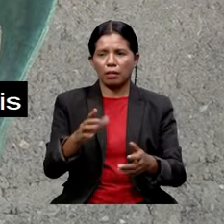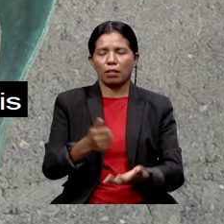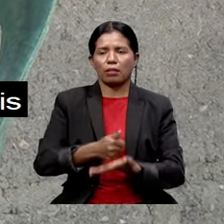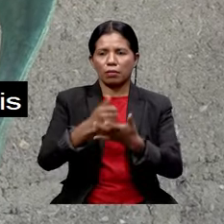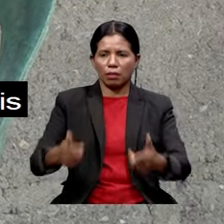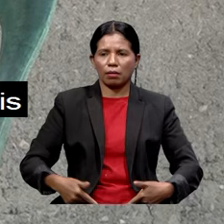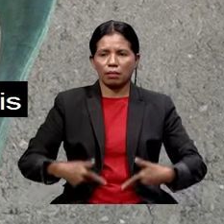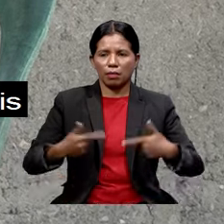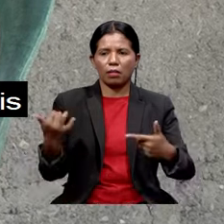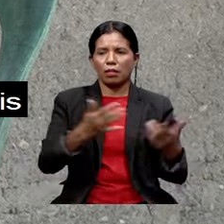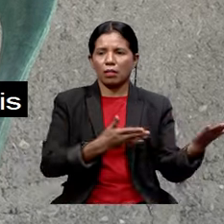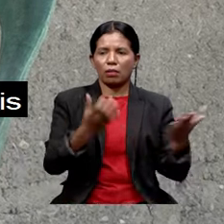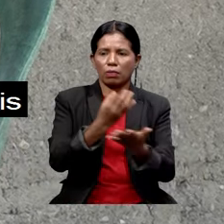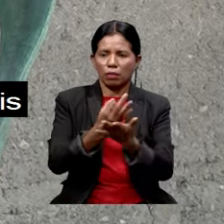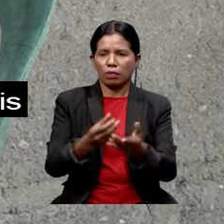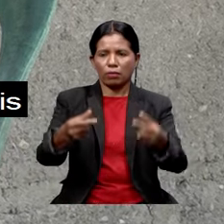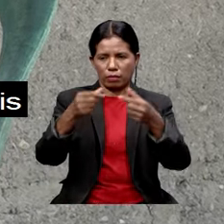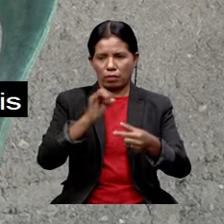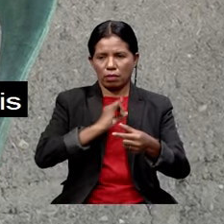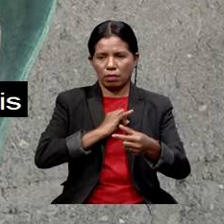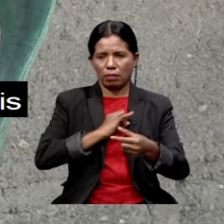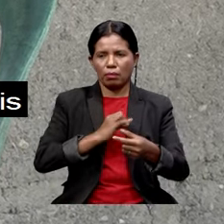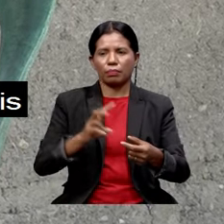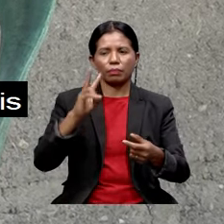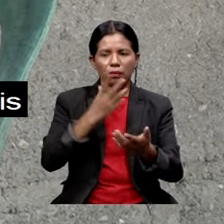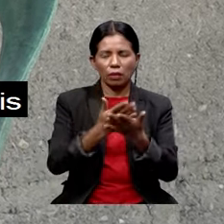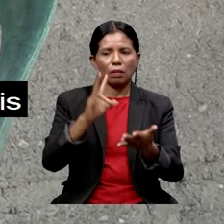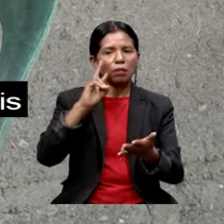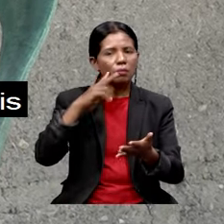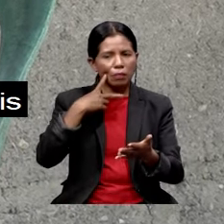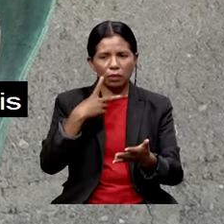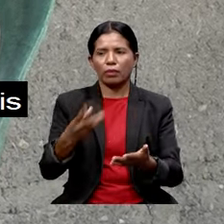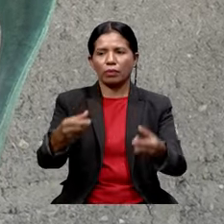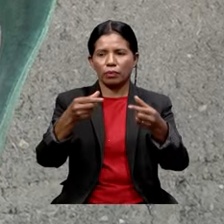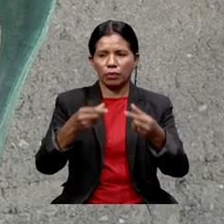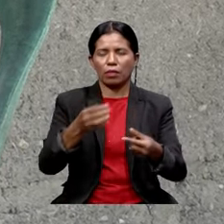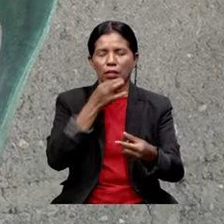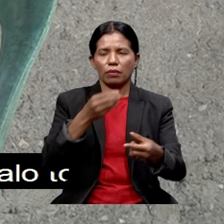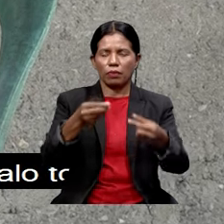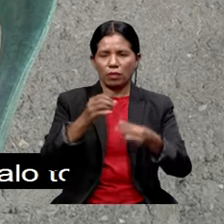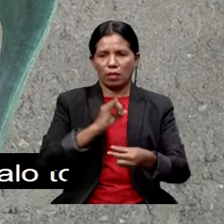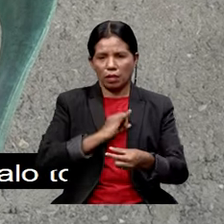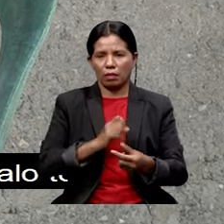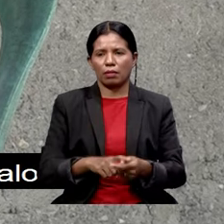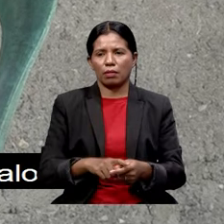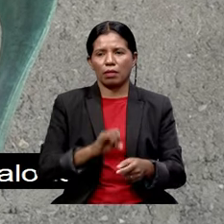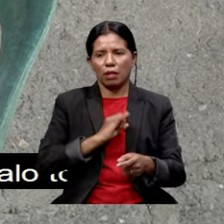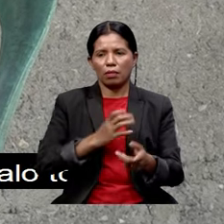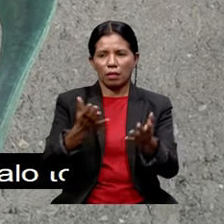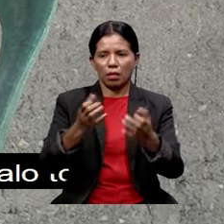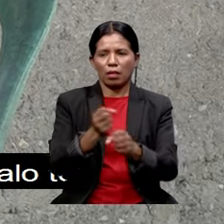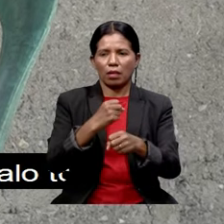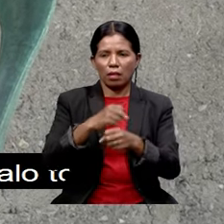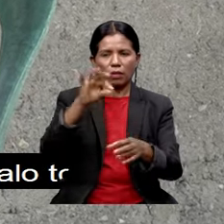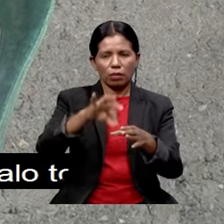ni na tana te ta la vane ma wan ta mi ra fai ta pule anta ma chen ta pule no na Ahe luha na tana palafai.